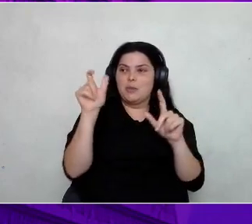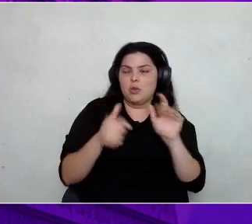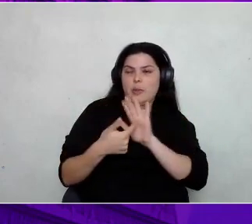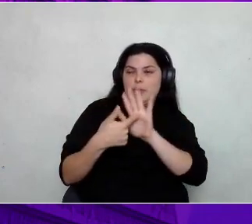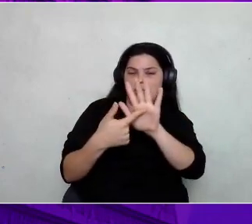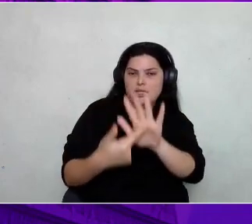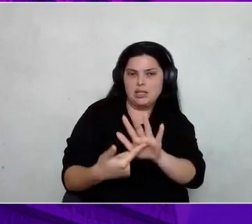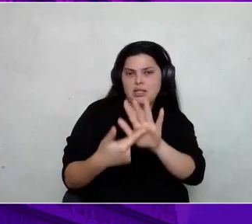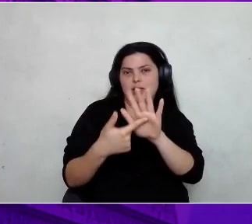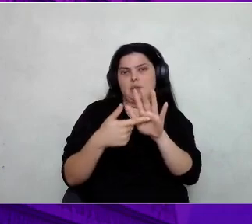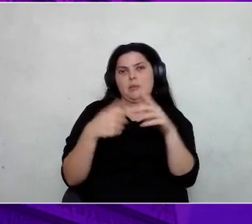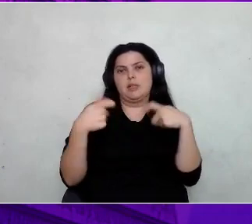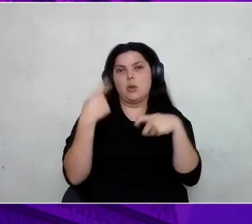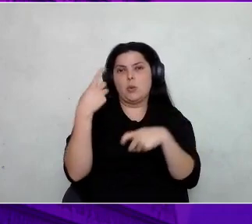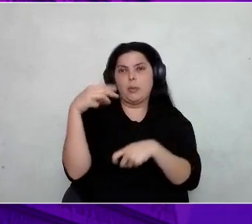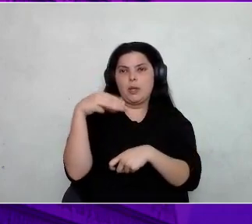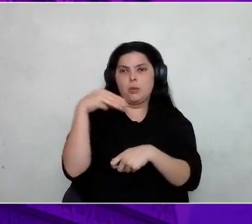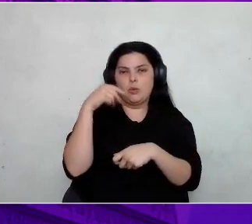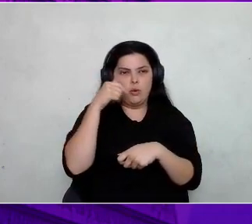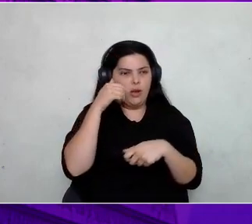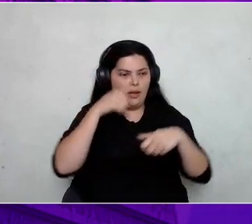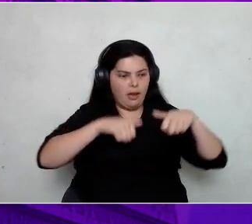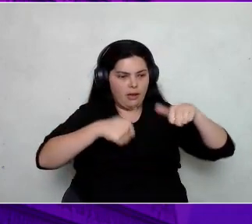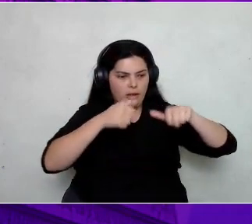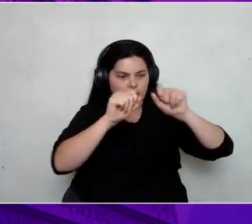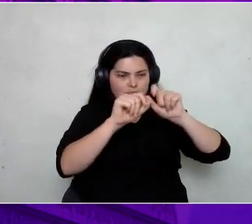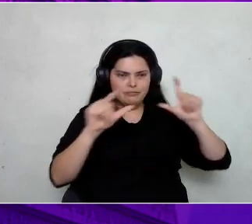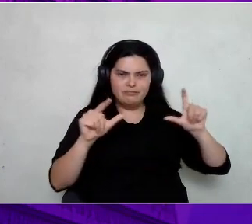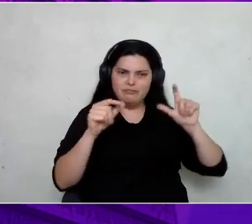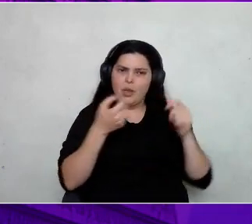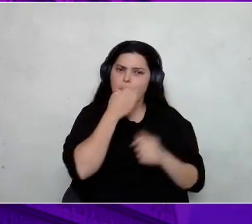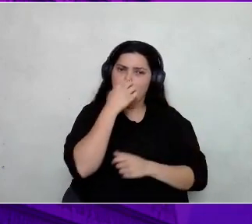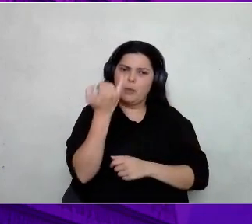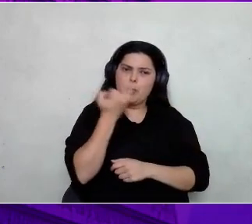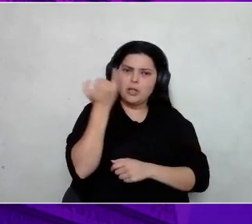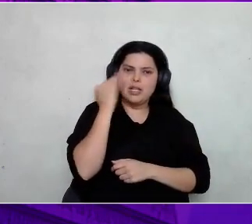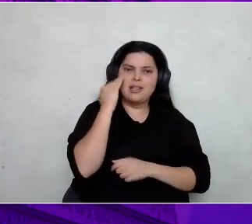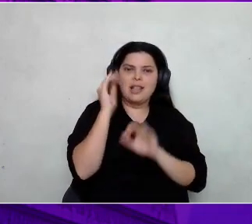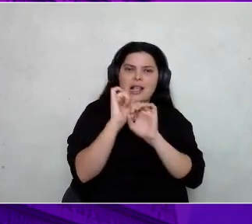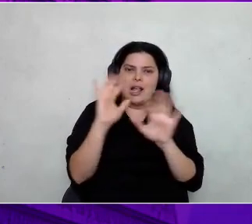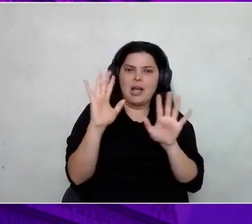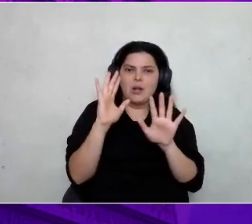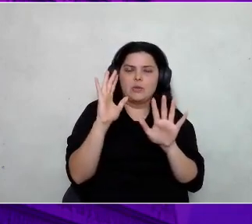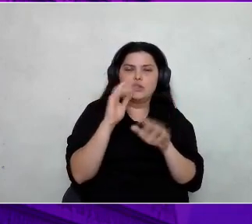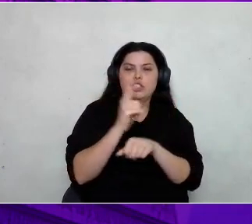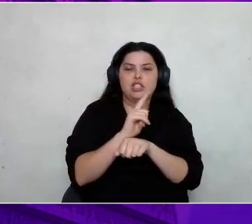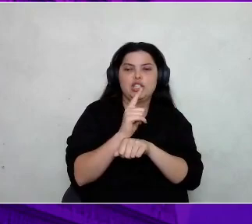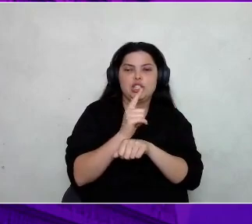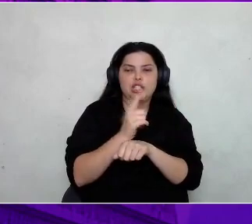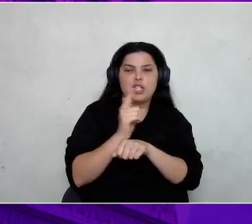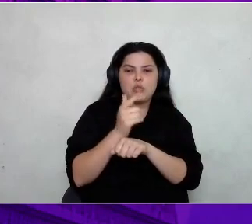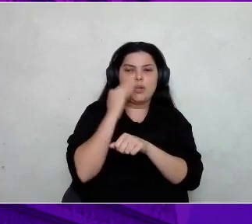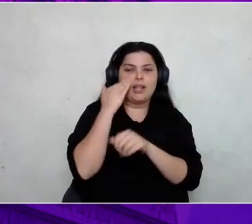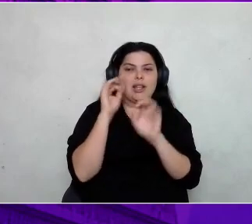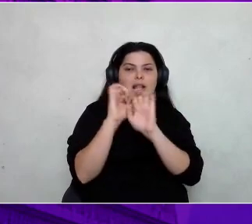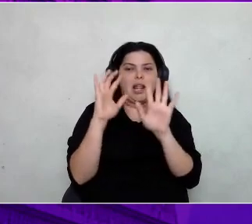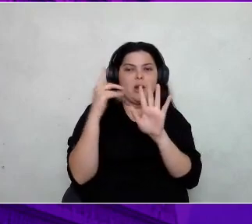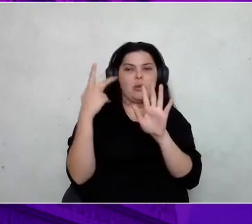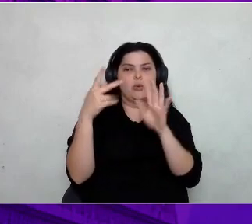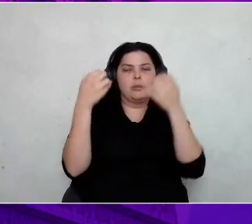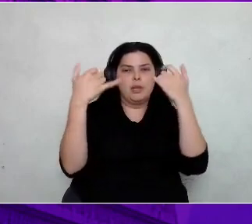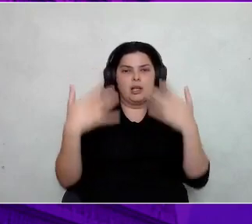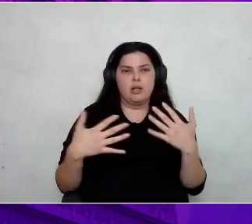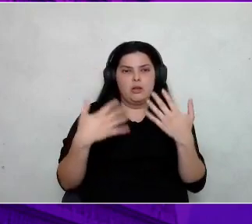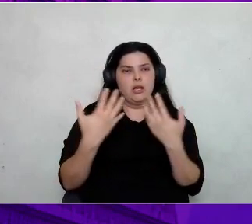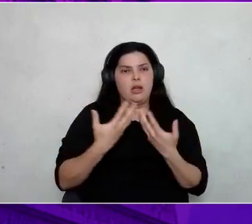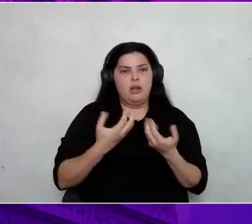1 minuto para olhar aquele slide, faz a diferença das pessoas entenderem, de um gestor entender o que vocês estão falando e adotar a informação